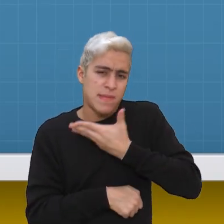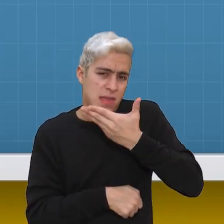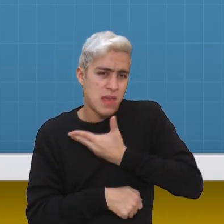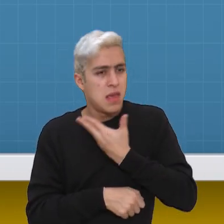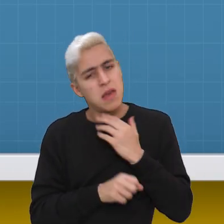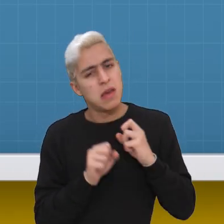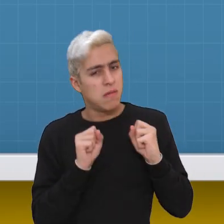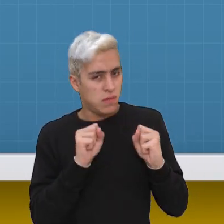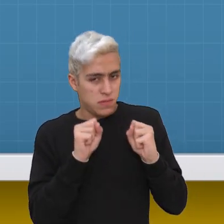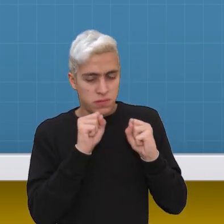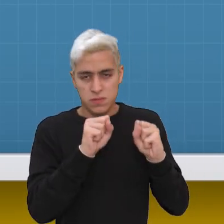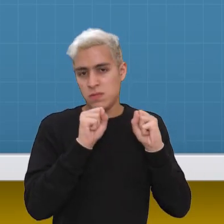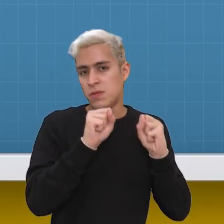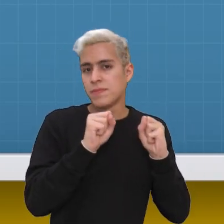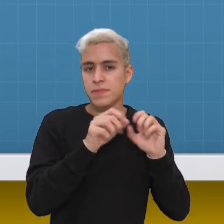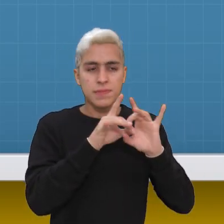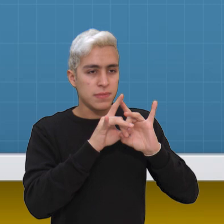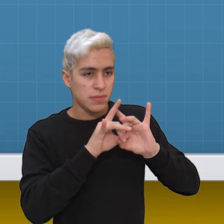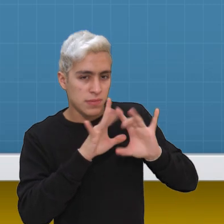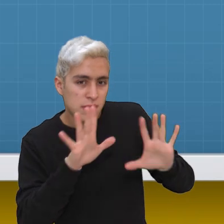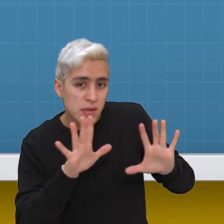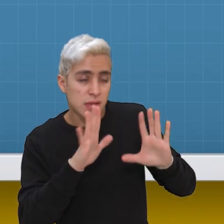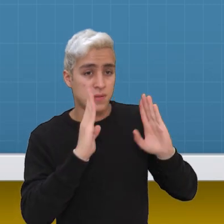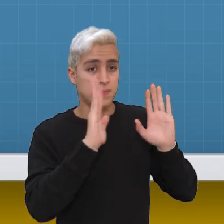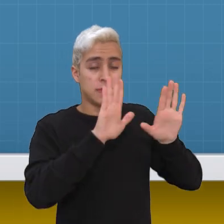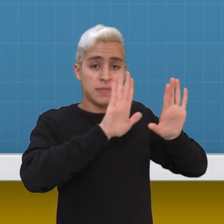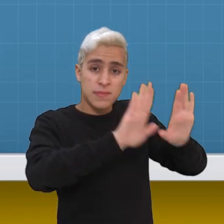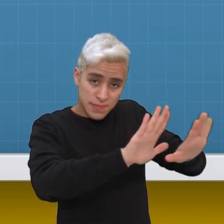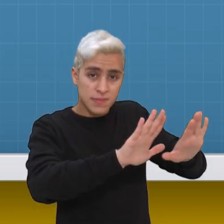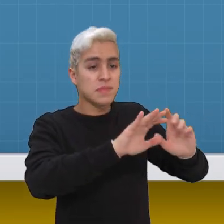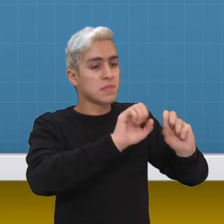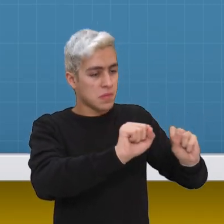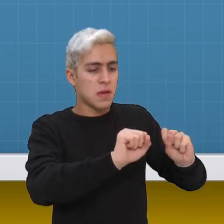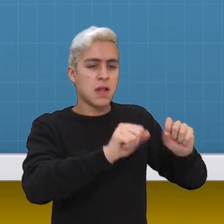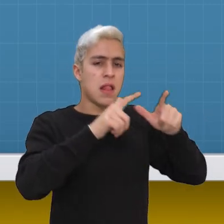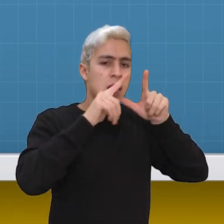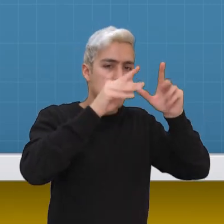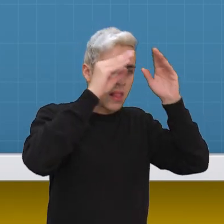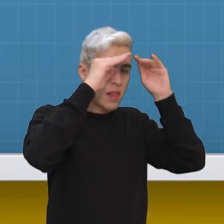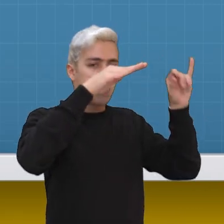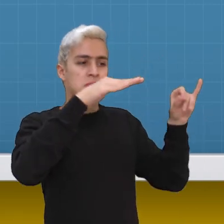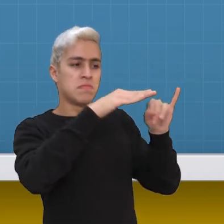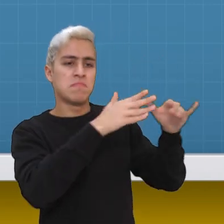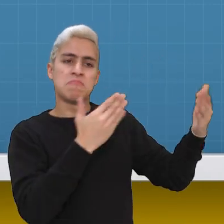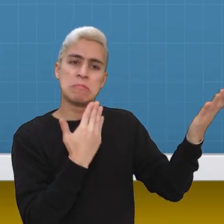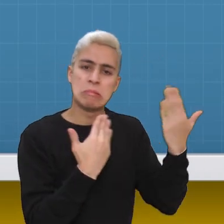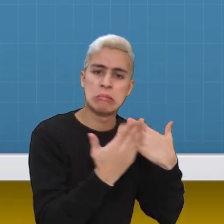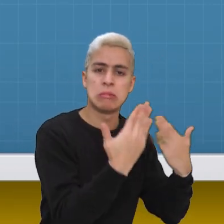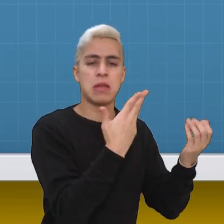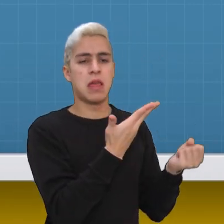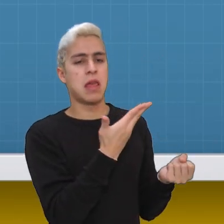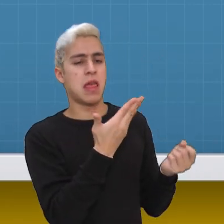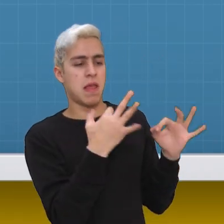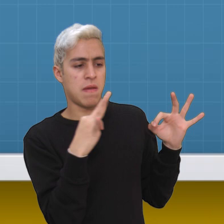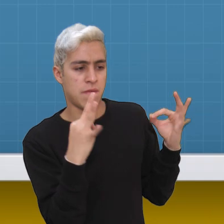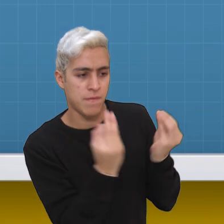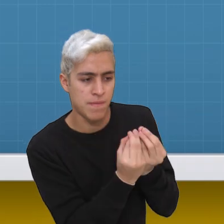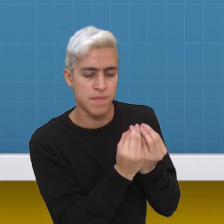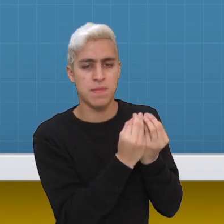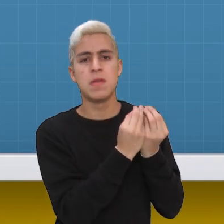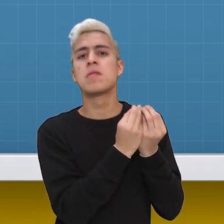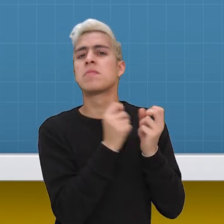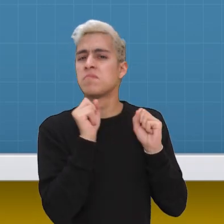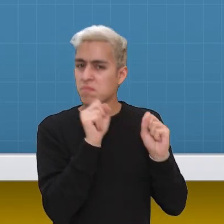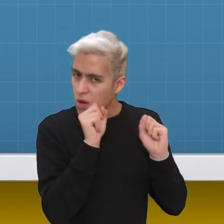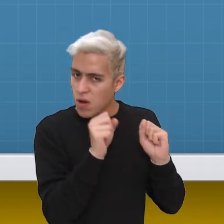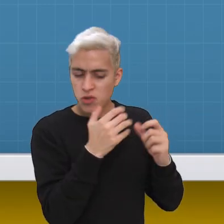muito íntima com amigos, nós temos essa liberdade. Lá nós podemos usar essa linguagem. Quando nós estivermos conversando